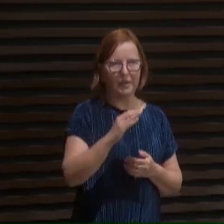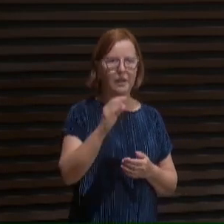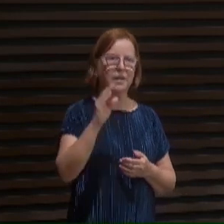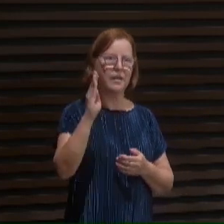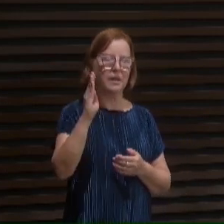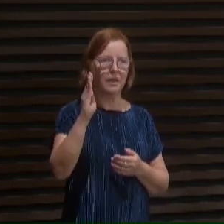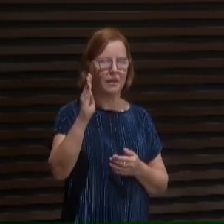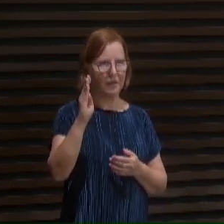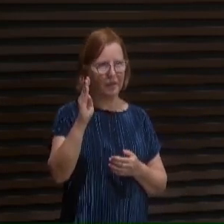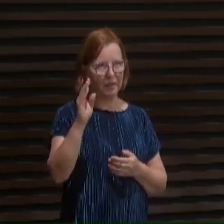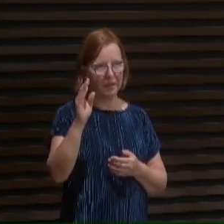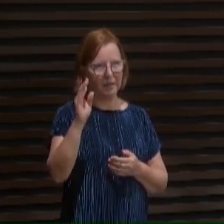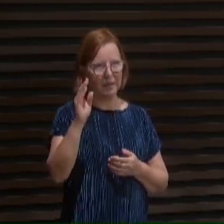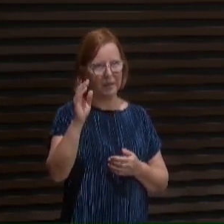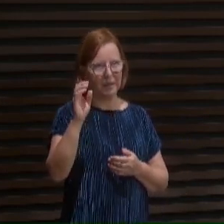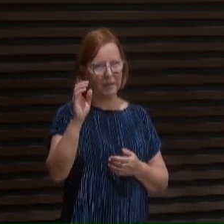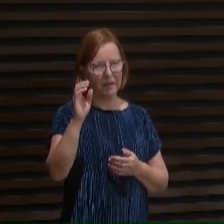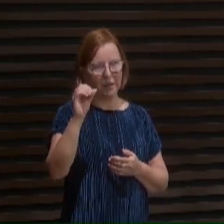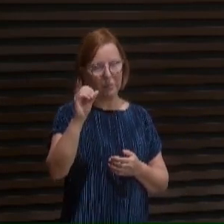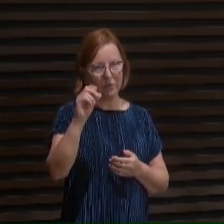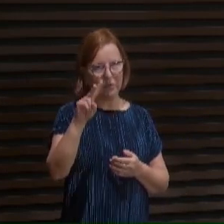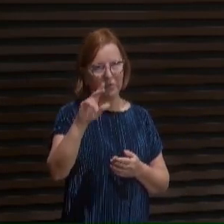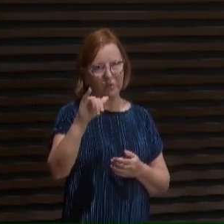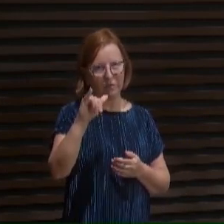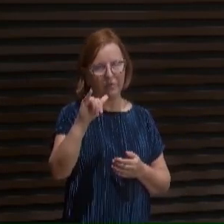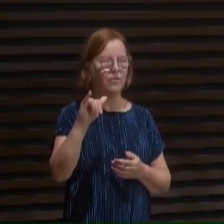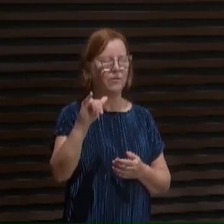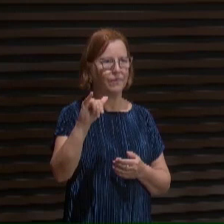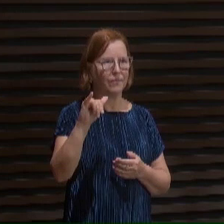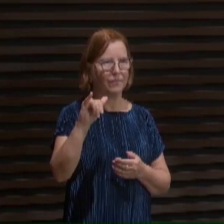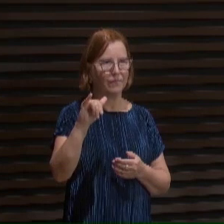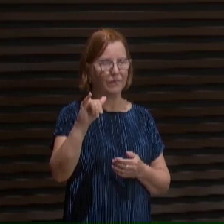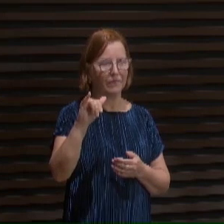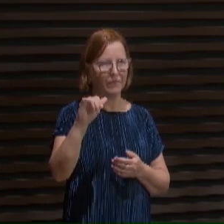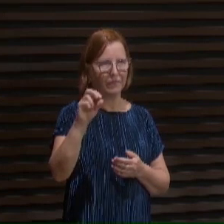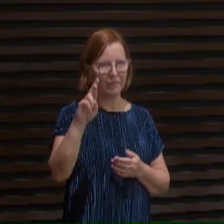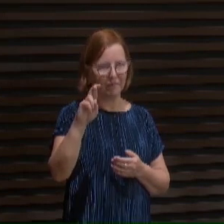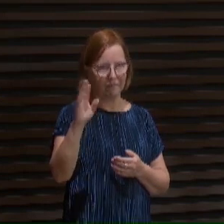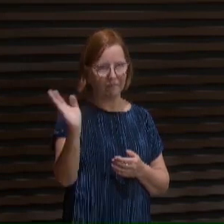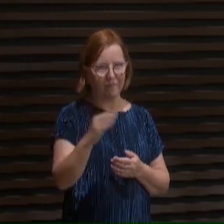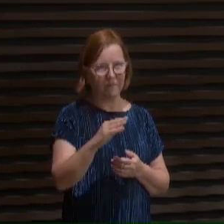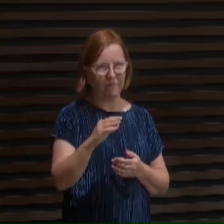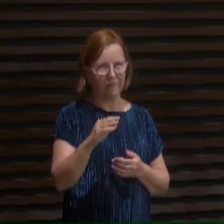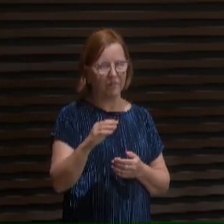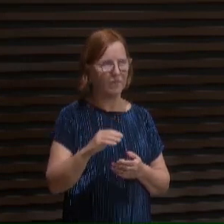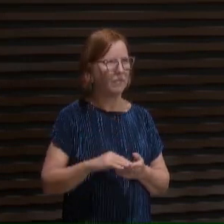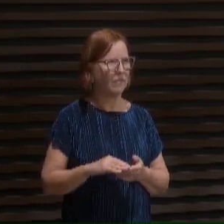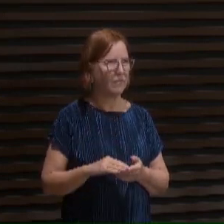Posso citar mais. Eu estava o Universo em Desencanto.